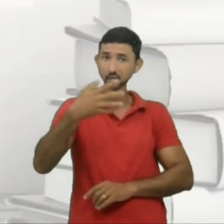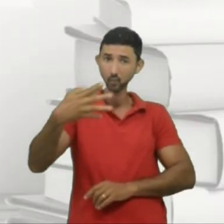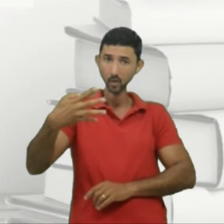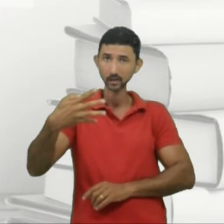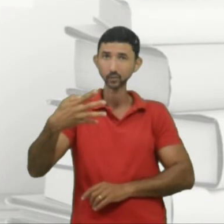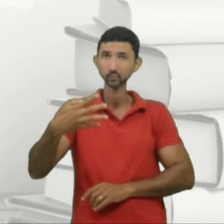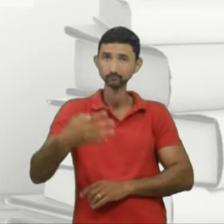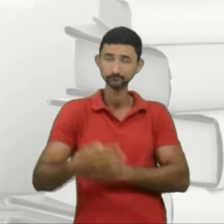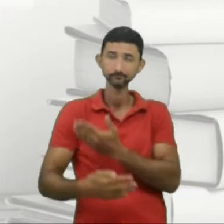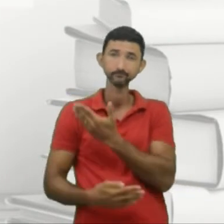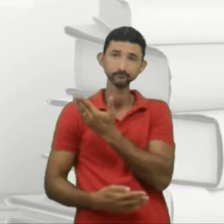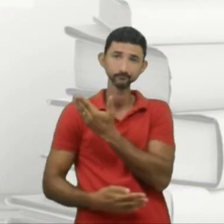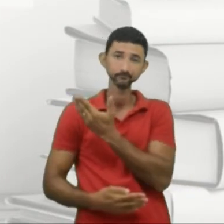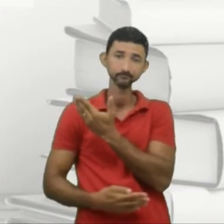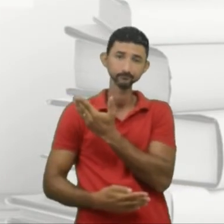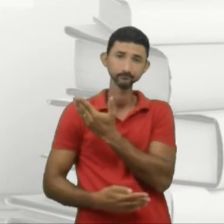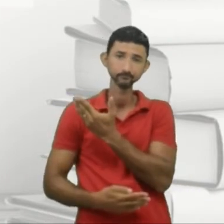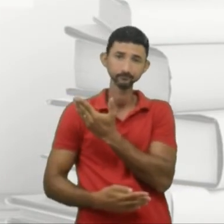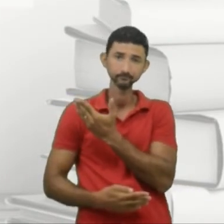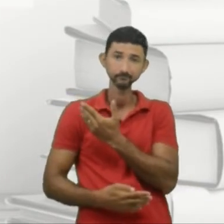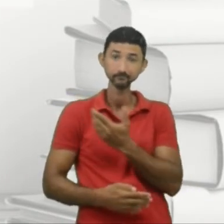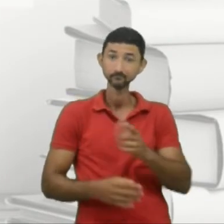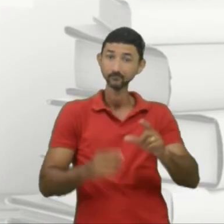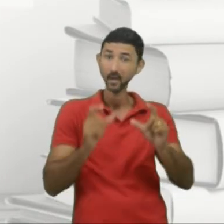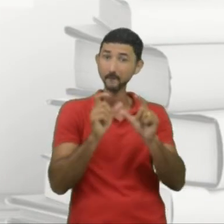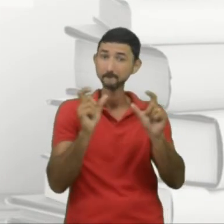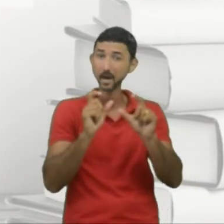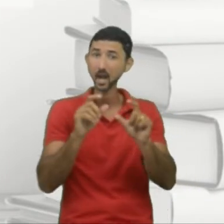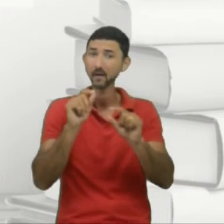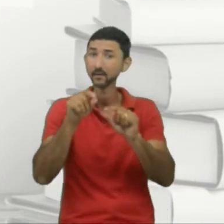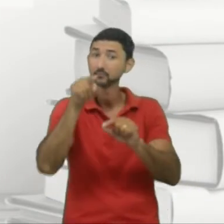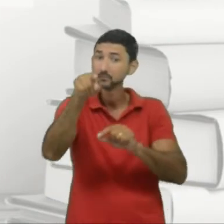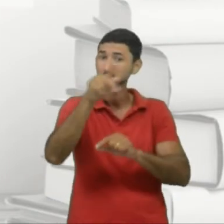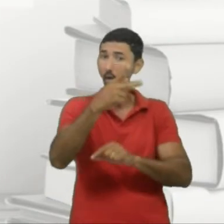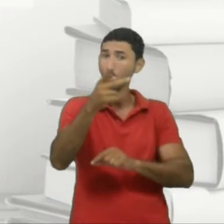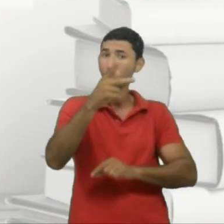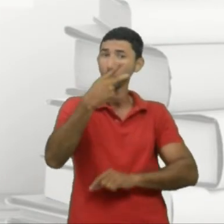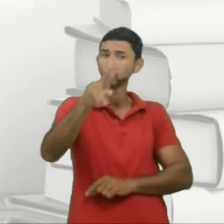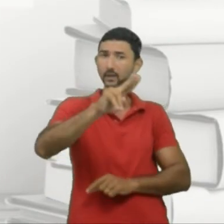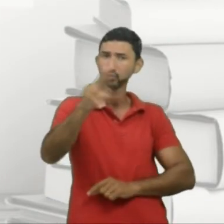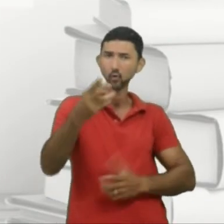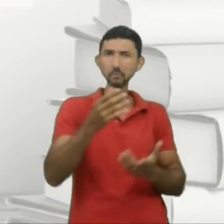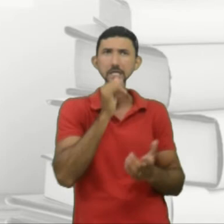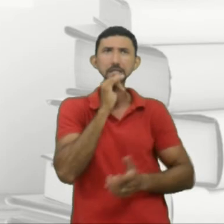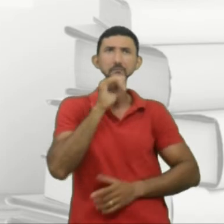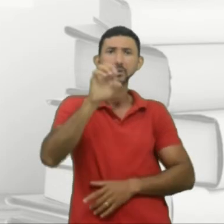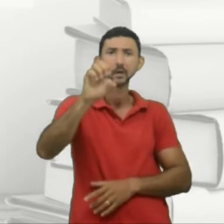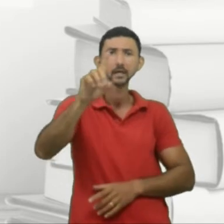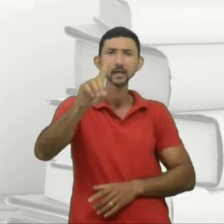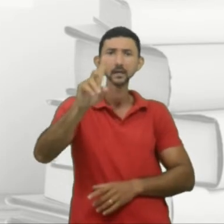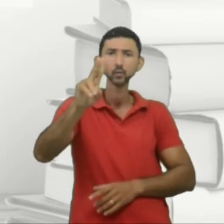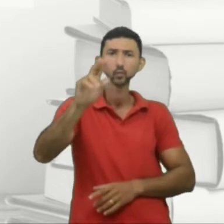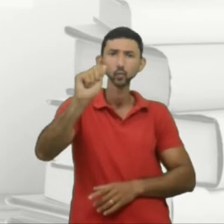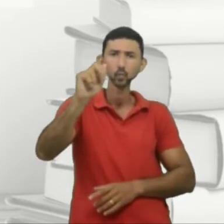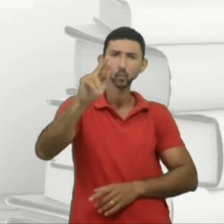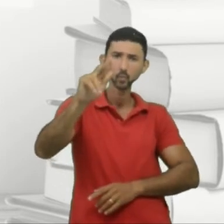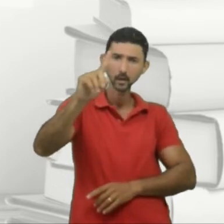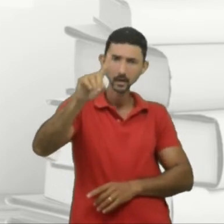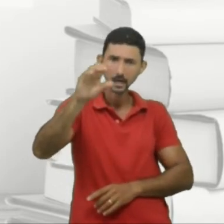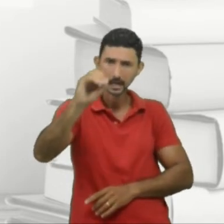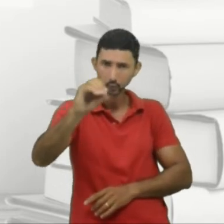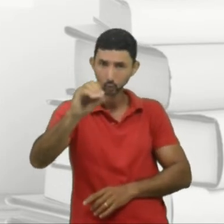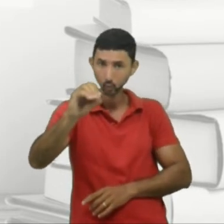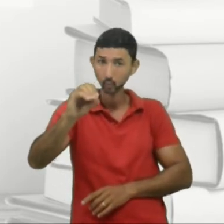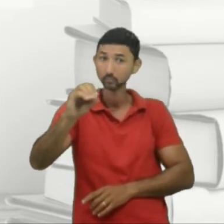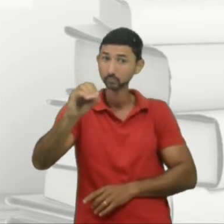tela, foram 24 anagramas. Agora imagina com o nome, deixa eu ver, Eduardo, certo? Agora cuidado que tem umas